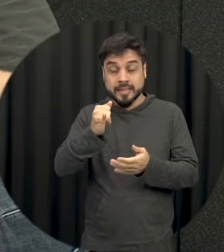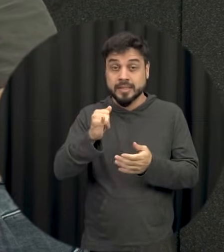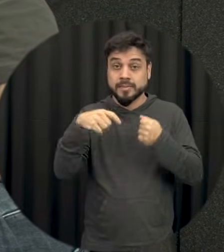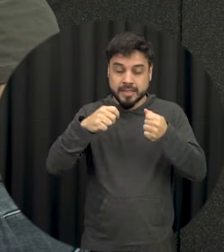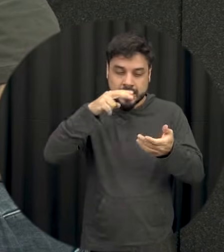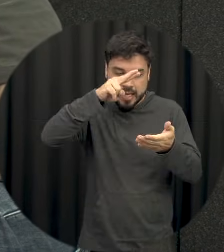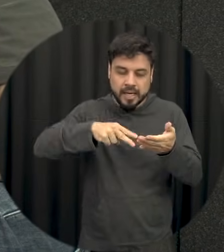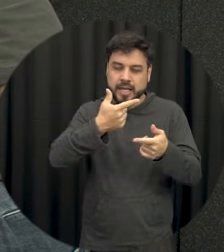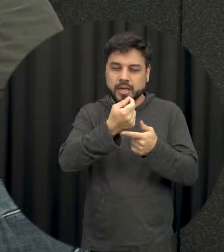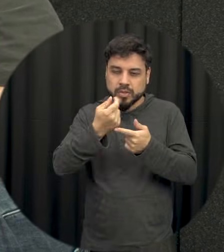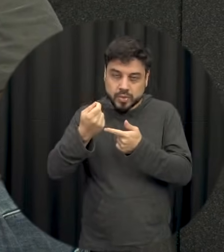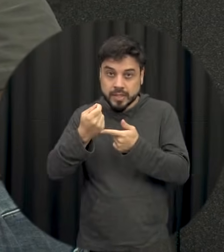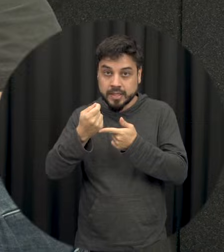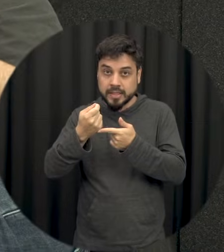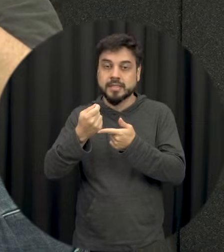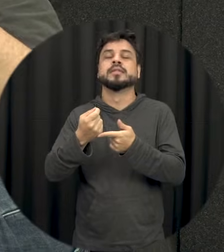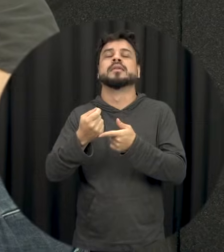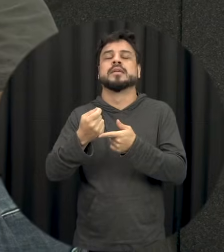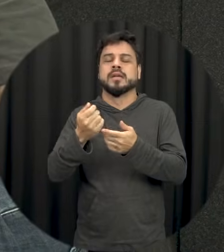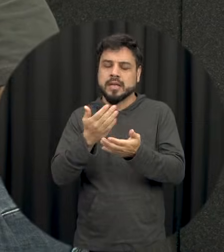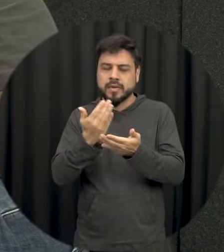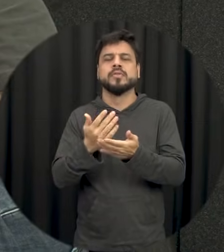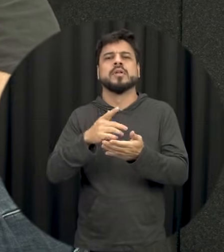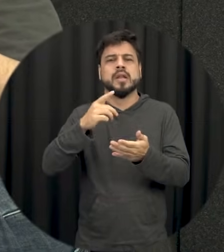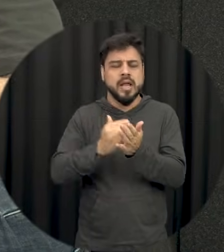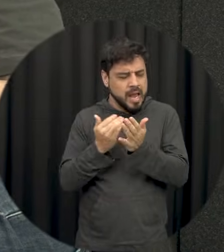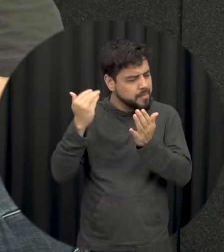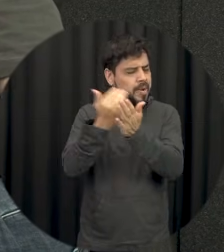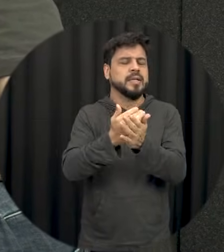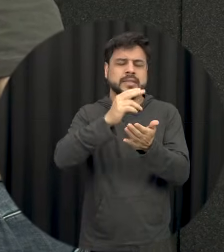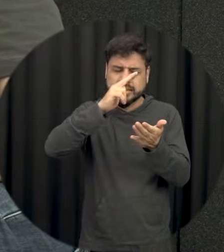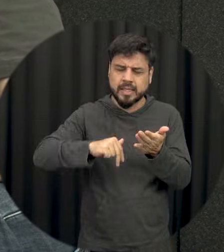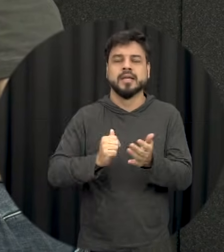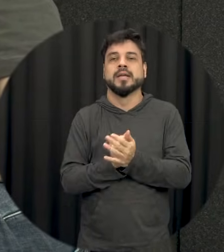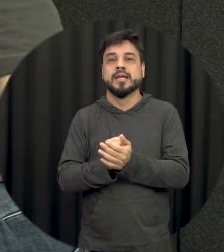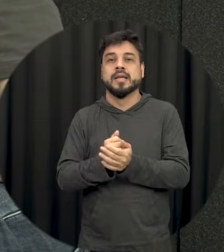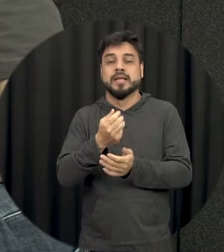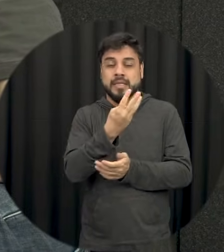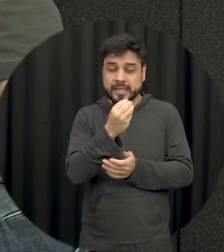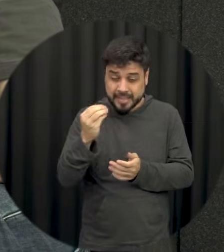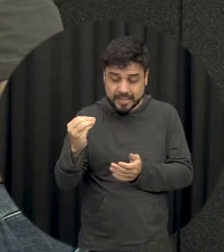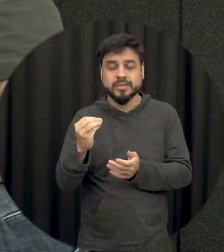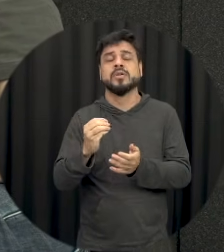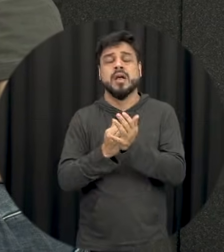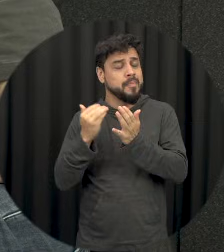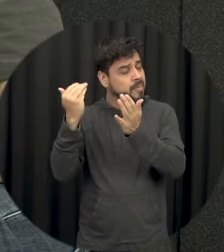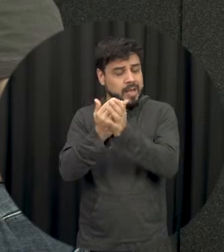leia 300. Se é para ler 300, leia 400. Alguma coisa assim. É muito